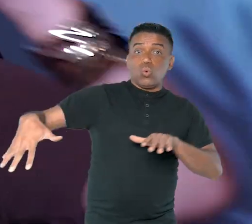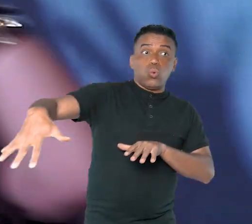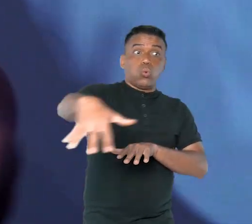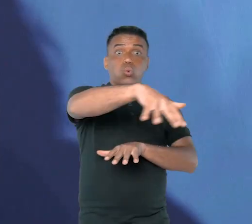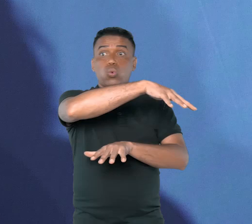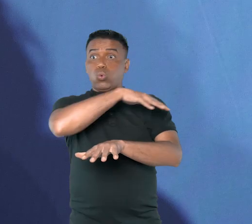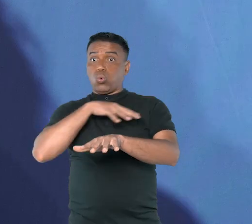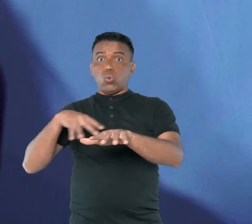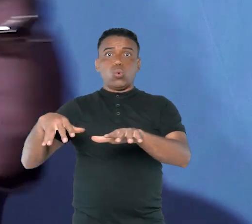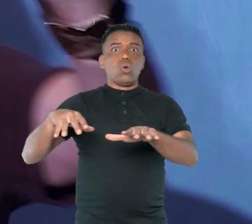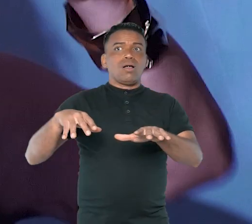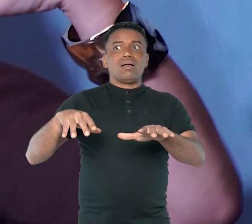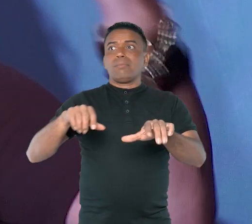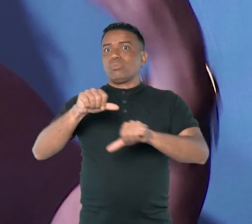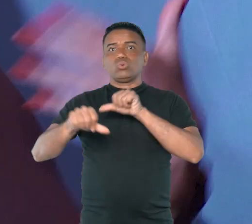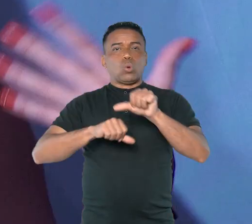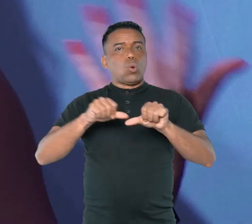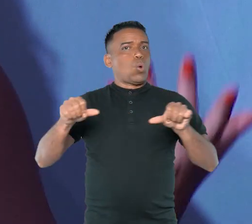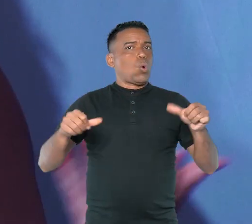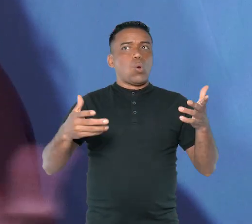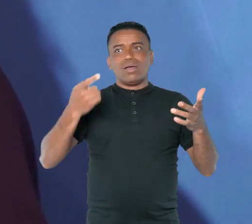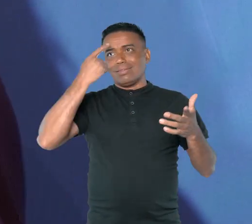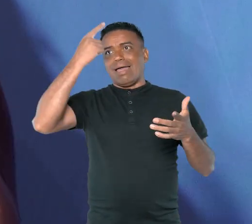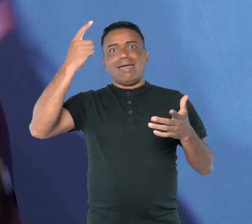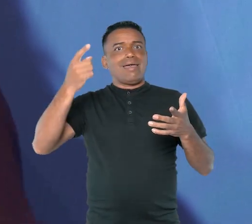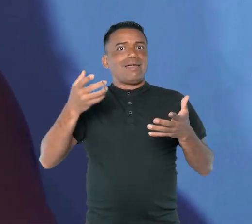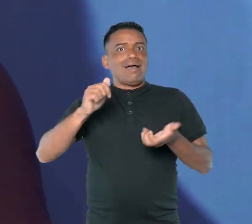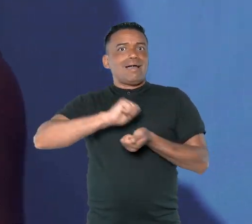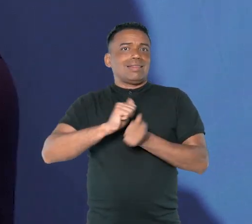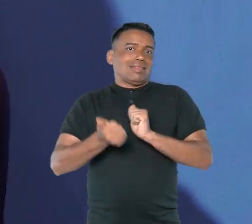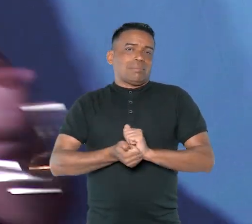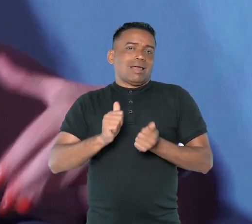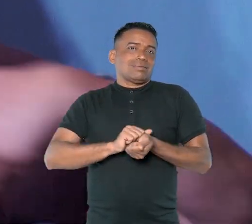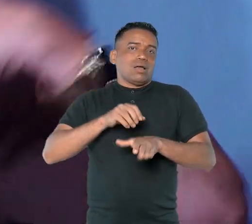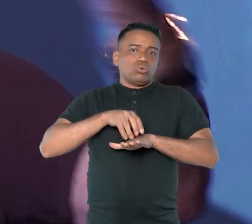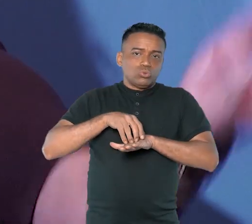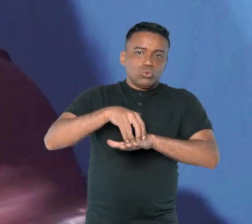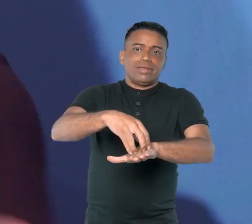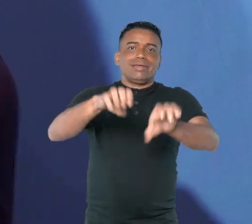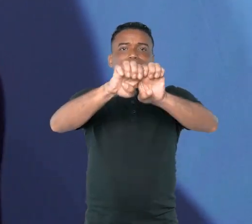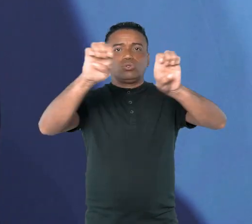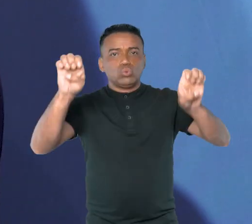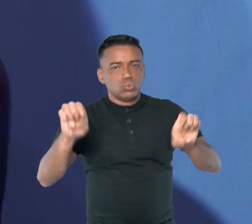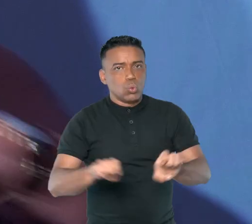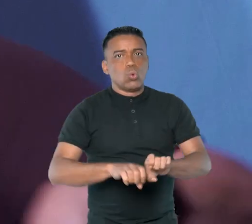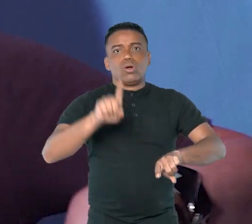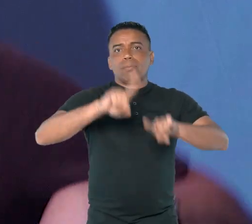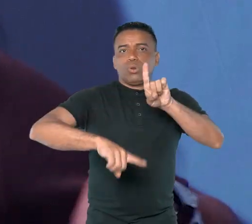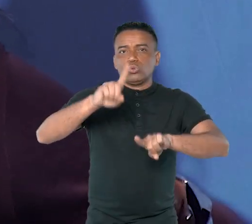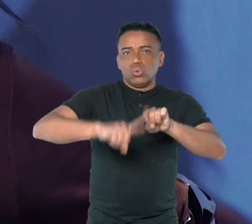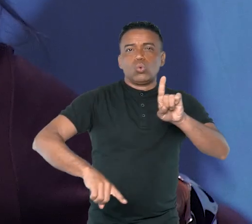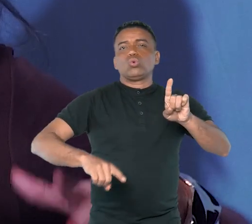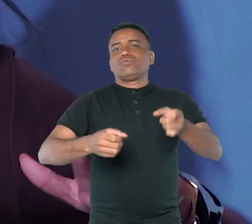tinha virado muito mais afinado com a ideia de turismo, experiência, e toda a infra, e loja, e produtos, a venda, e